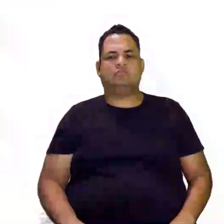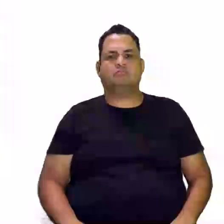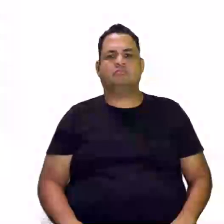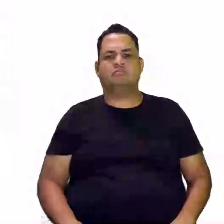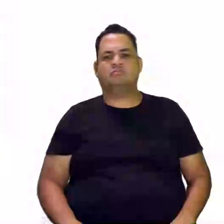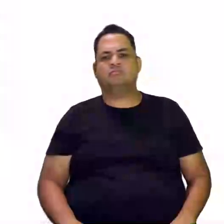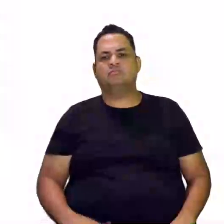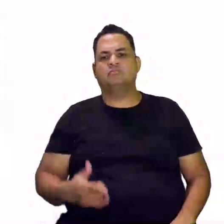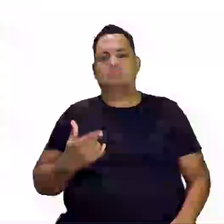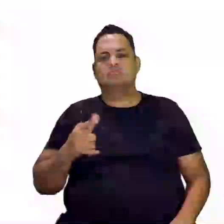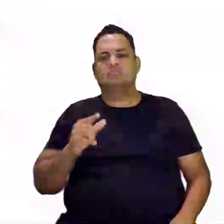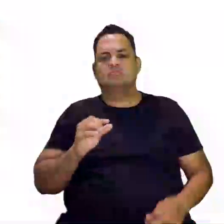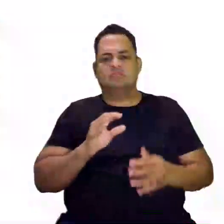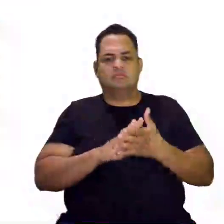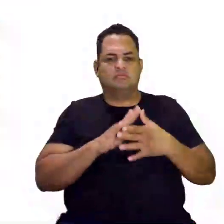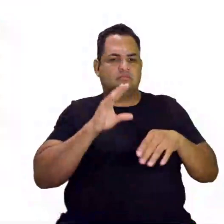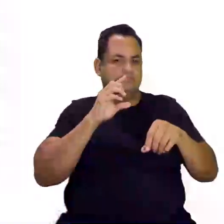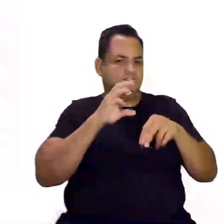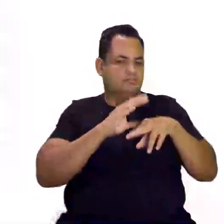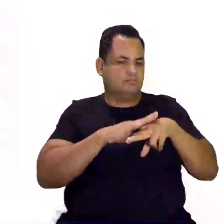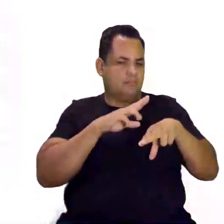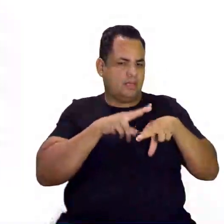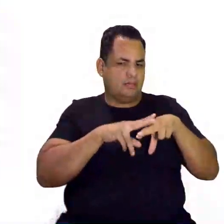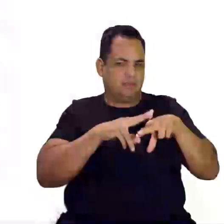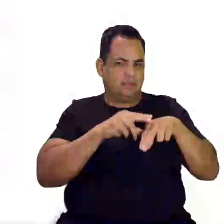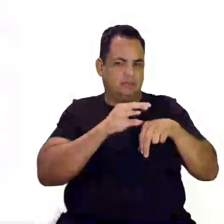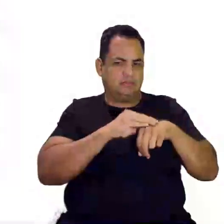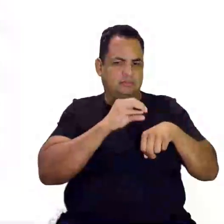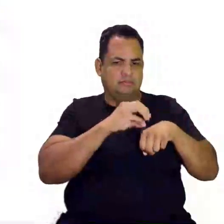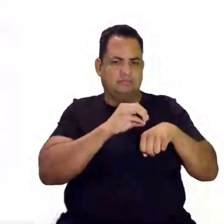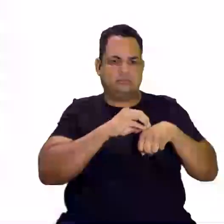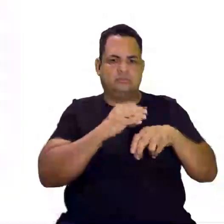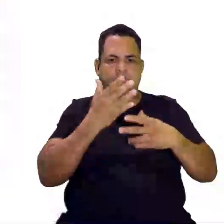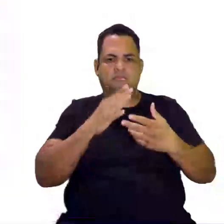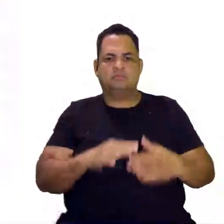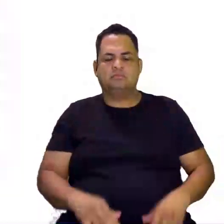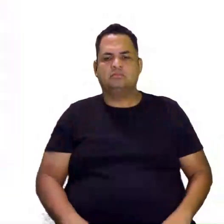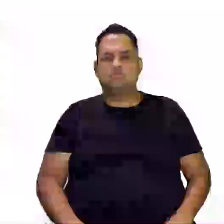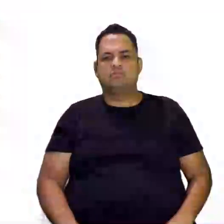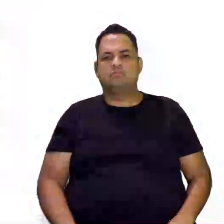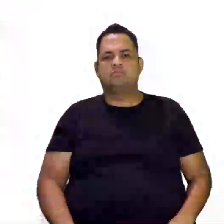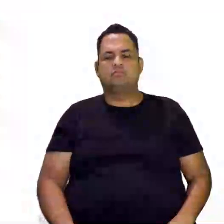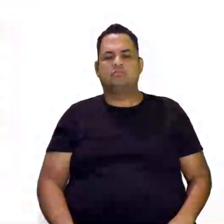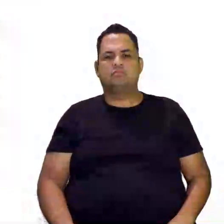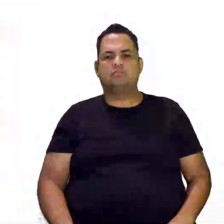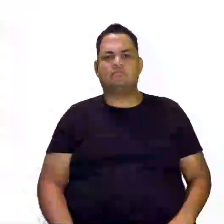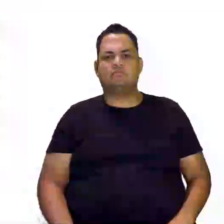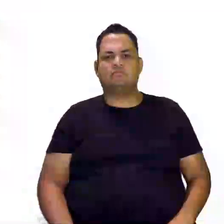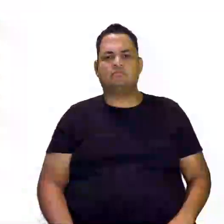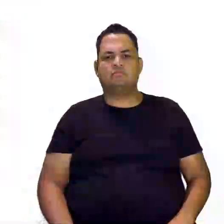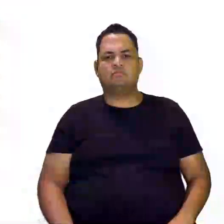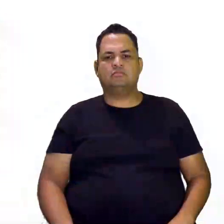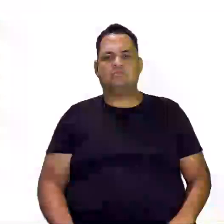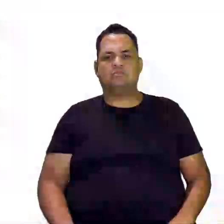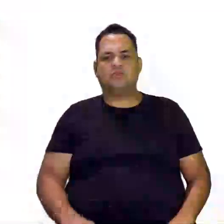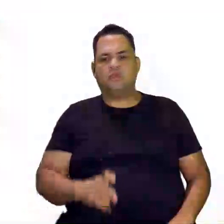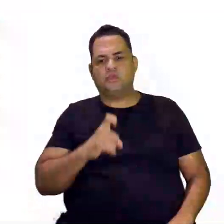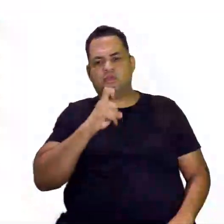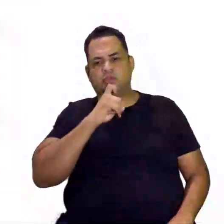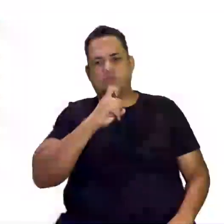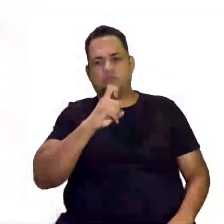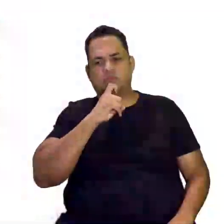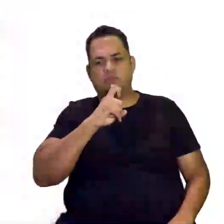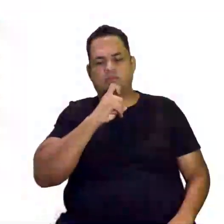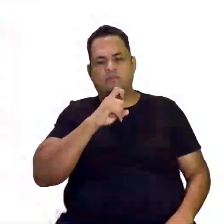mas consegue aprisionar e deixar aquele animal ali, aquele registro como um fóssil, tá? O gelo